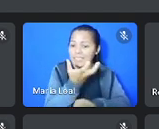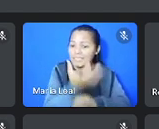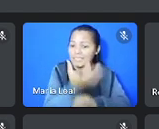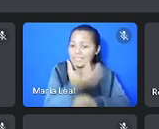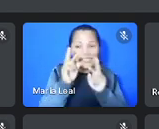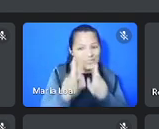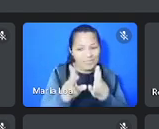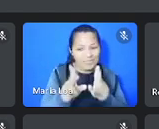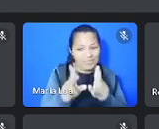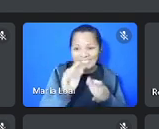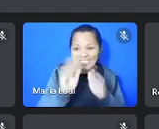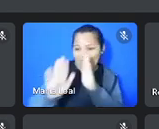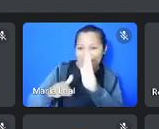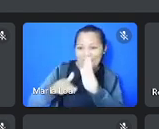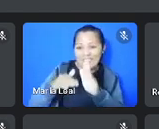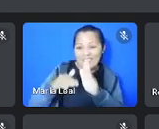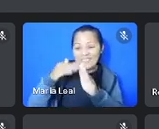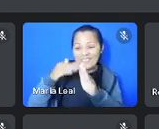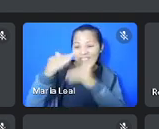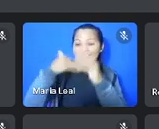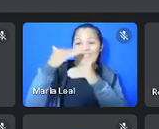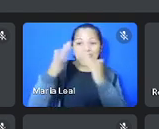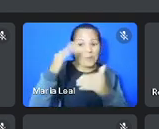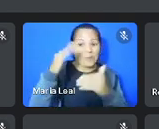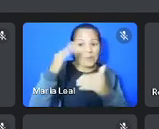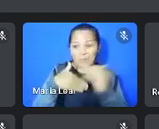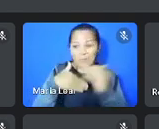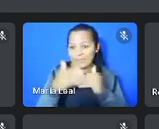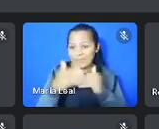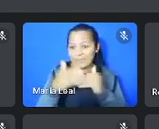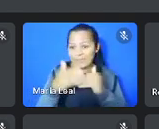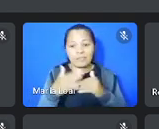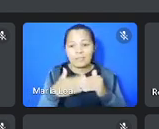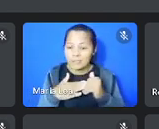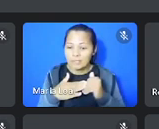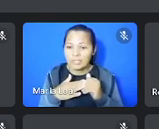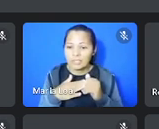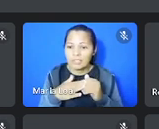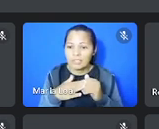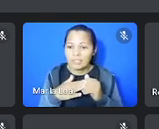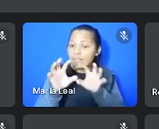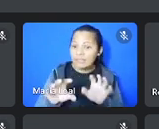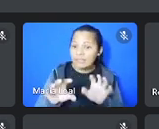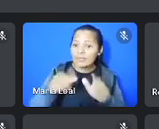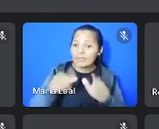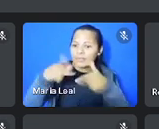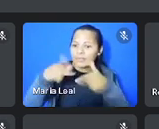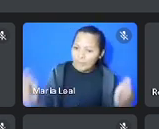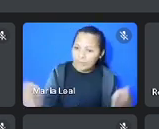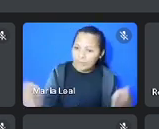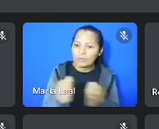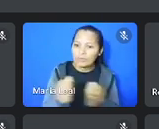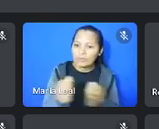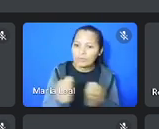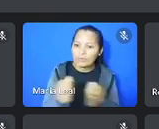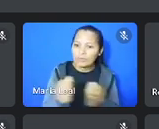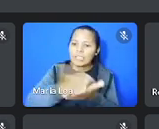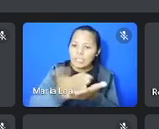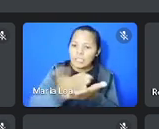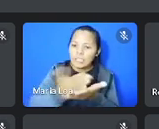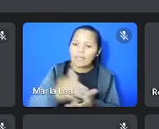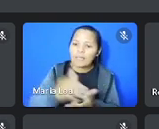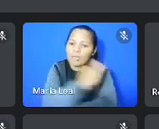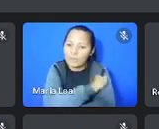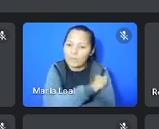como profissional e que é sempre o trabalho coletivo, tutor, intérprete, os alunos e o